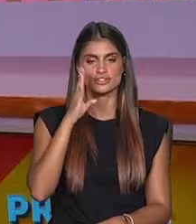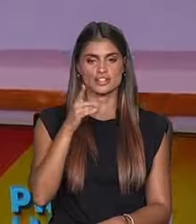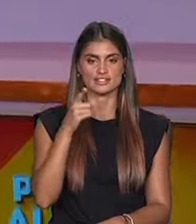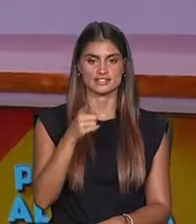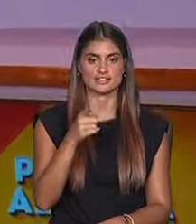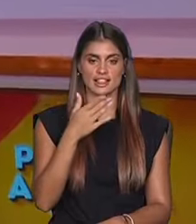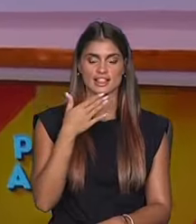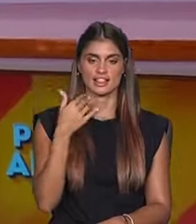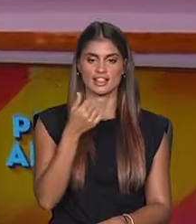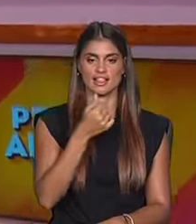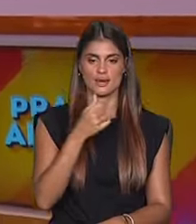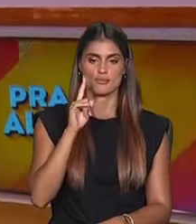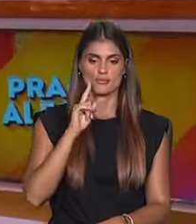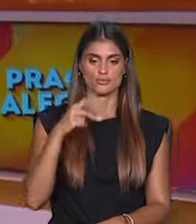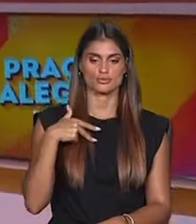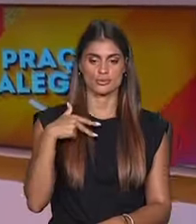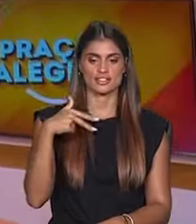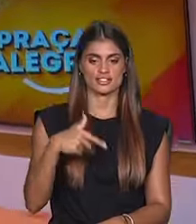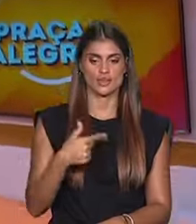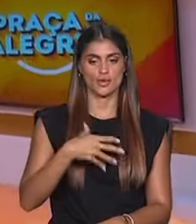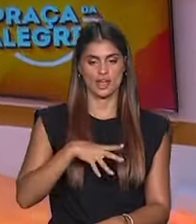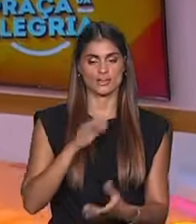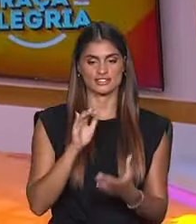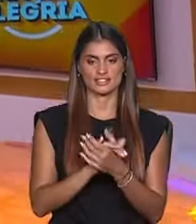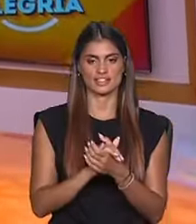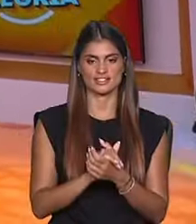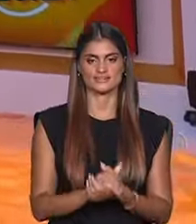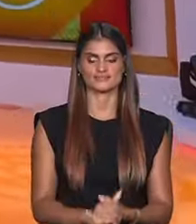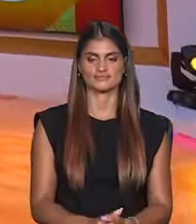sei, essa linda portuguesa com quem eu quero